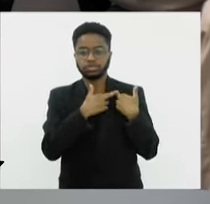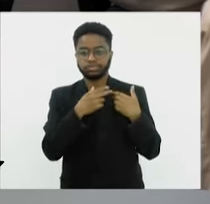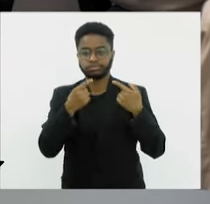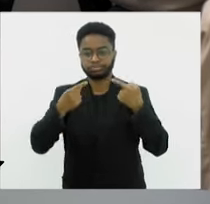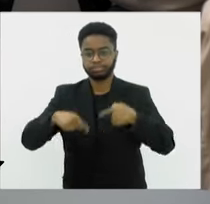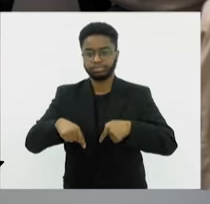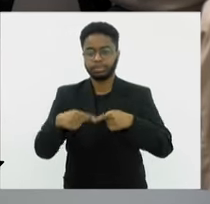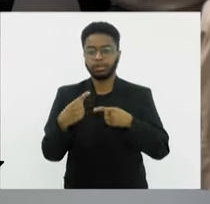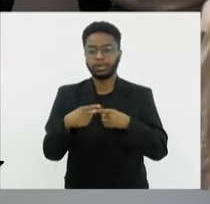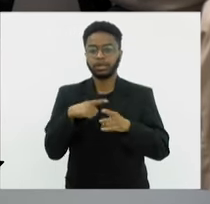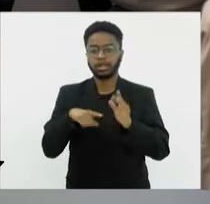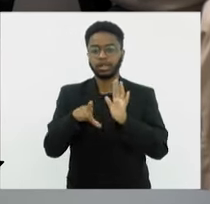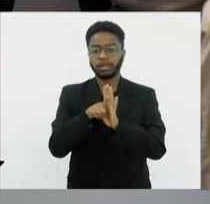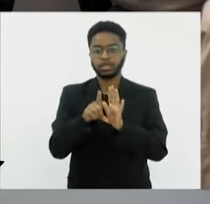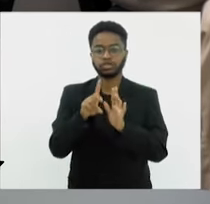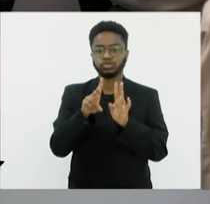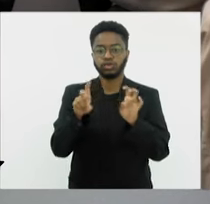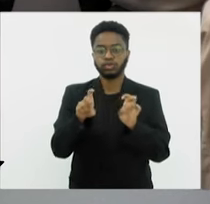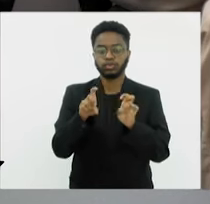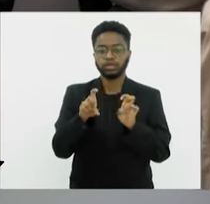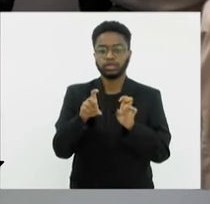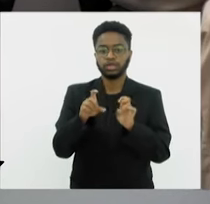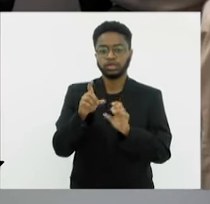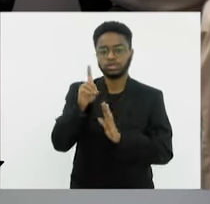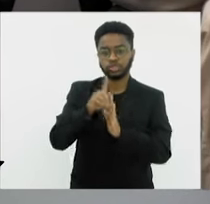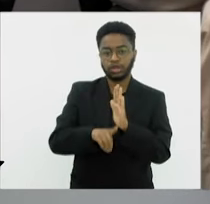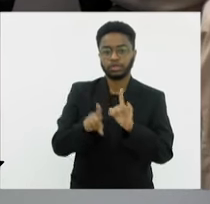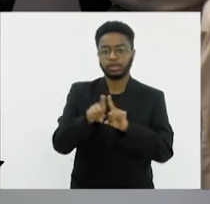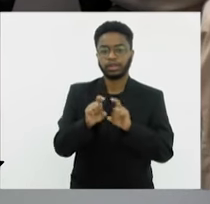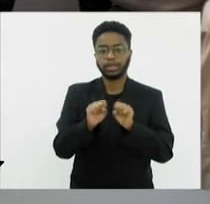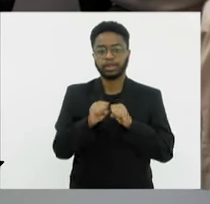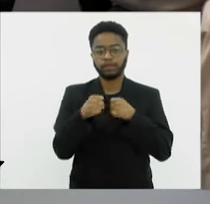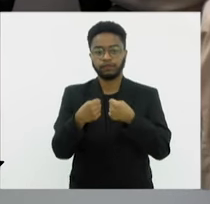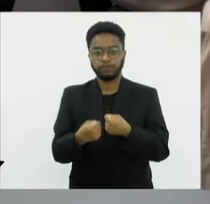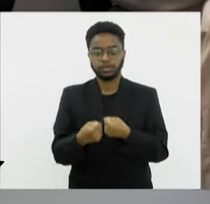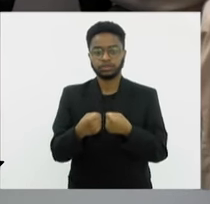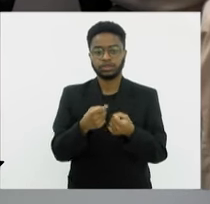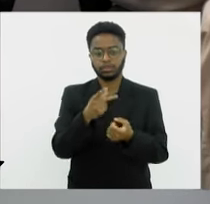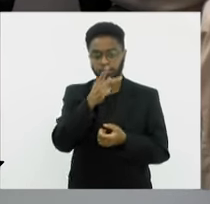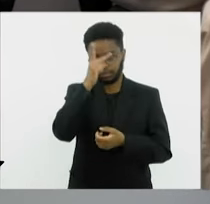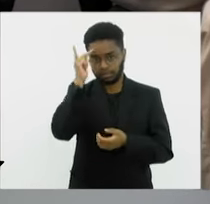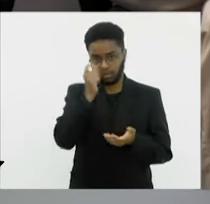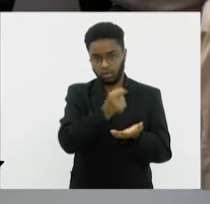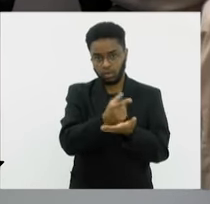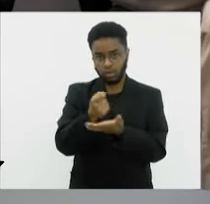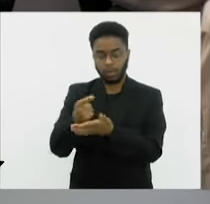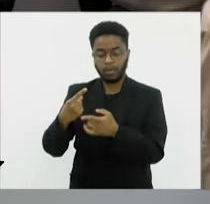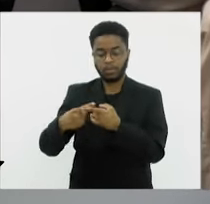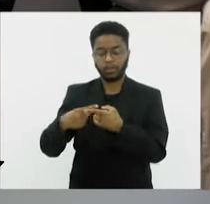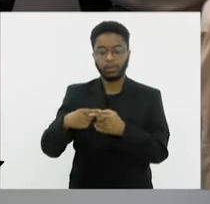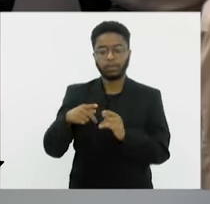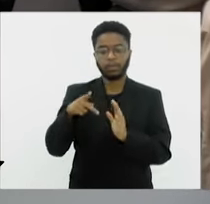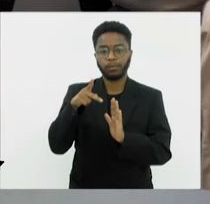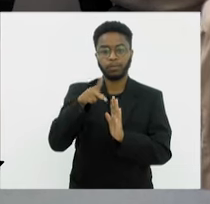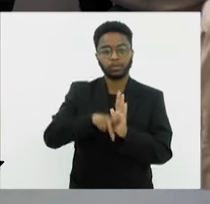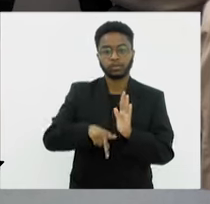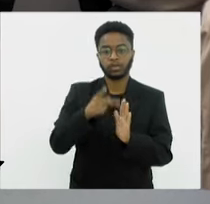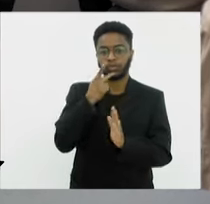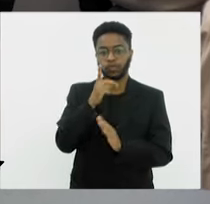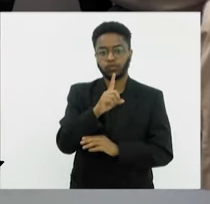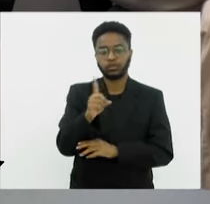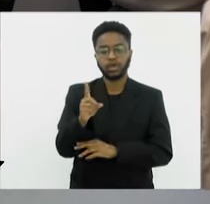que é a legislação de direito de defesa do consumidor, porque o projeto não fala diretamente sobre